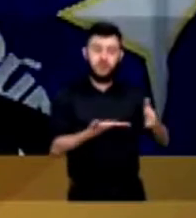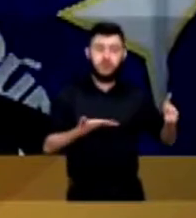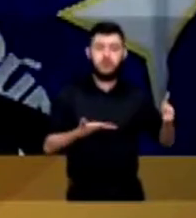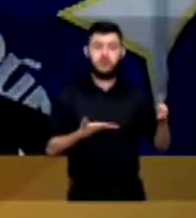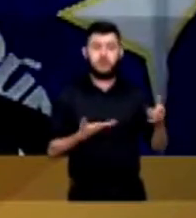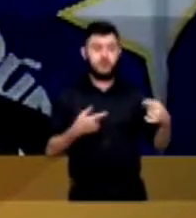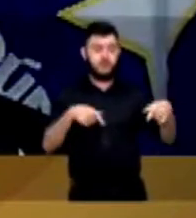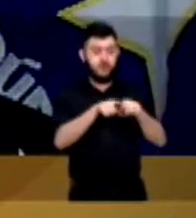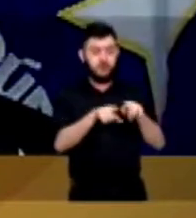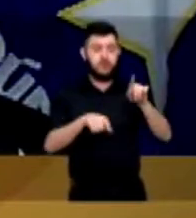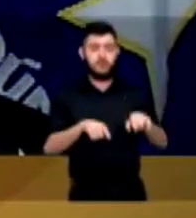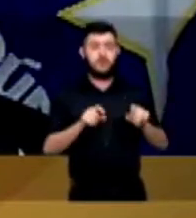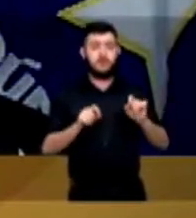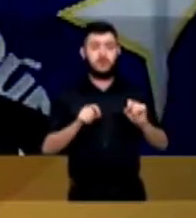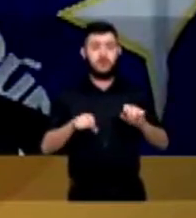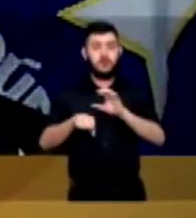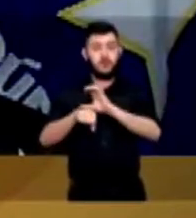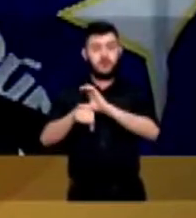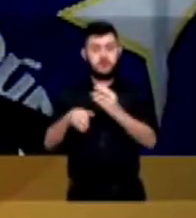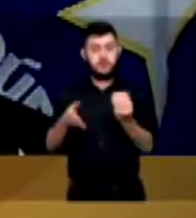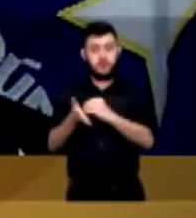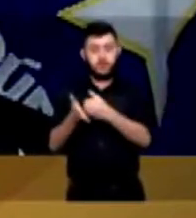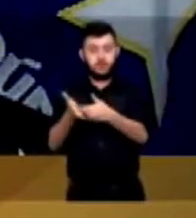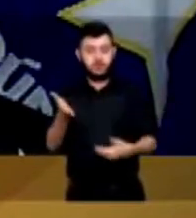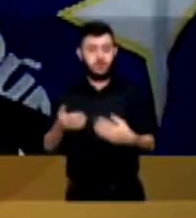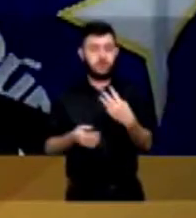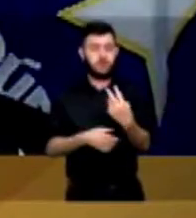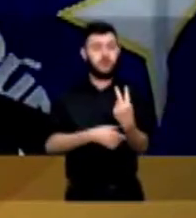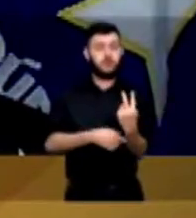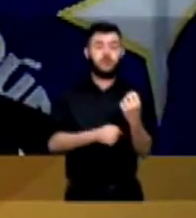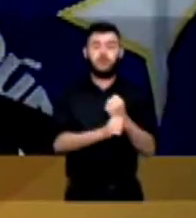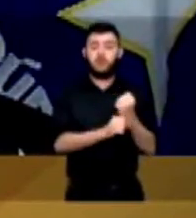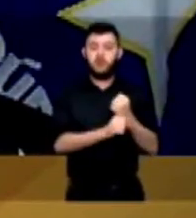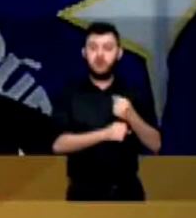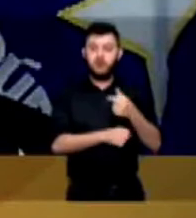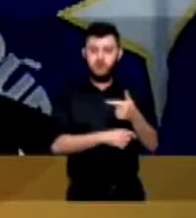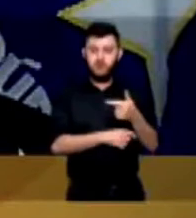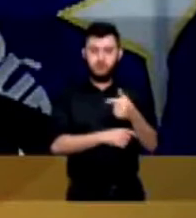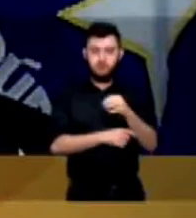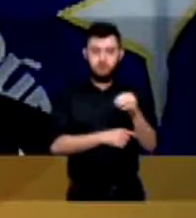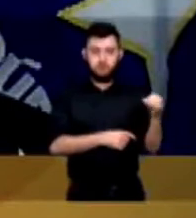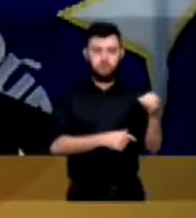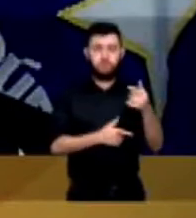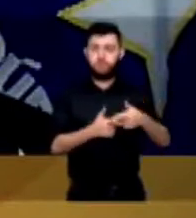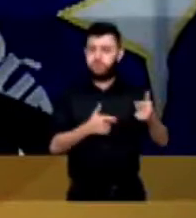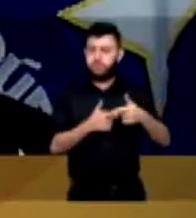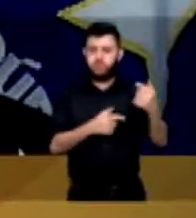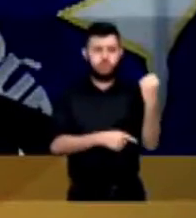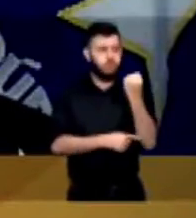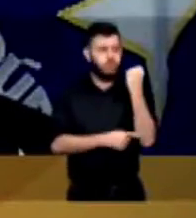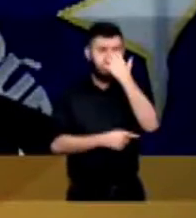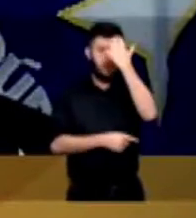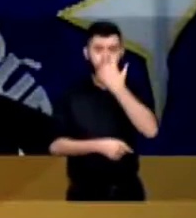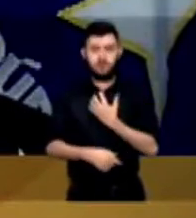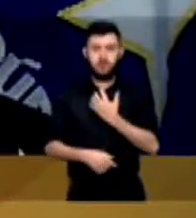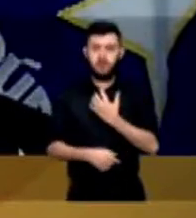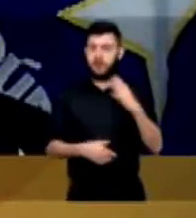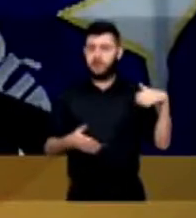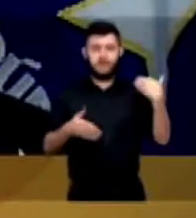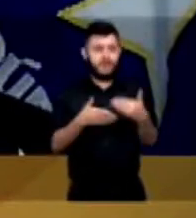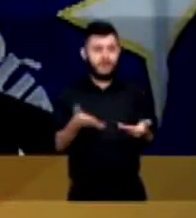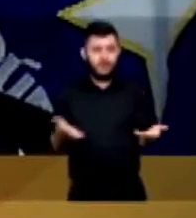da emenda constitucional número 32 de 2000, é um problema grave e que permanece na